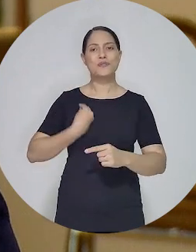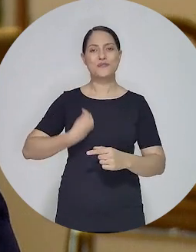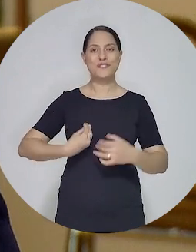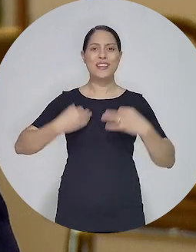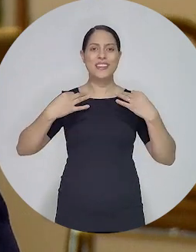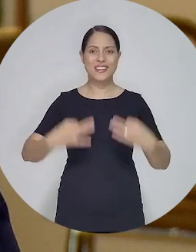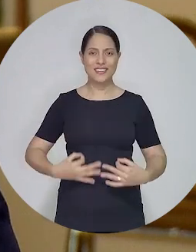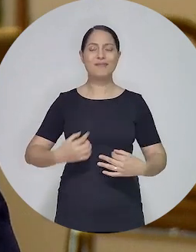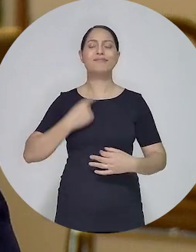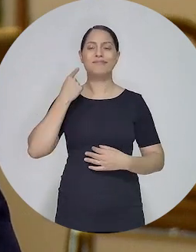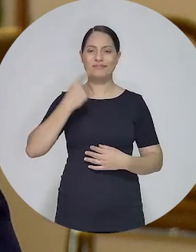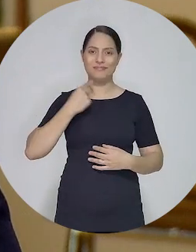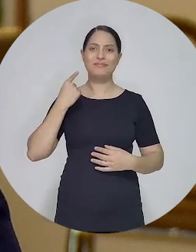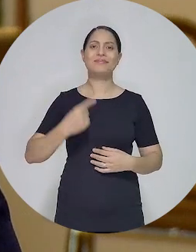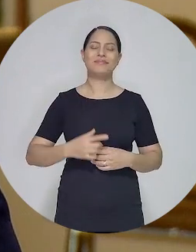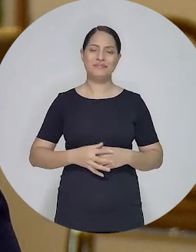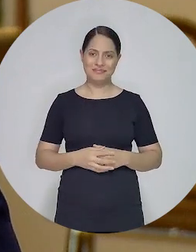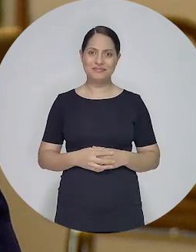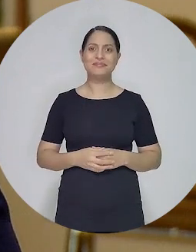dignidade da advocacia.